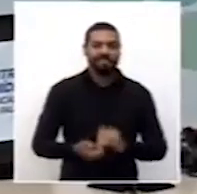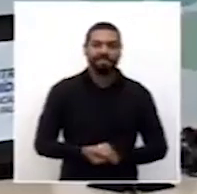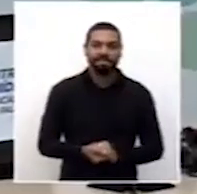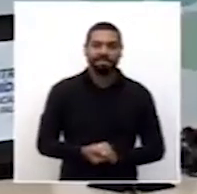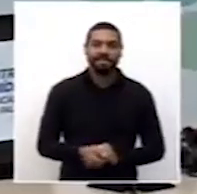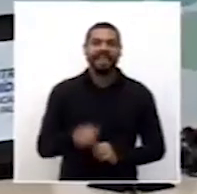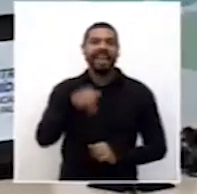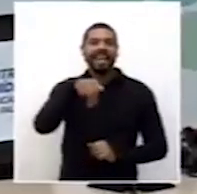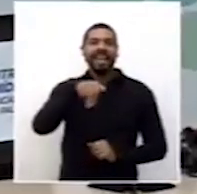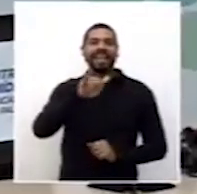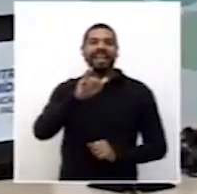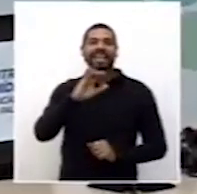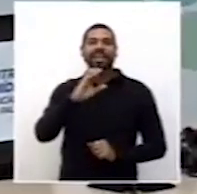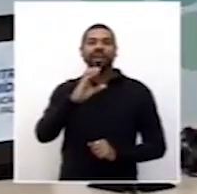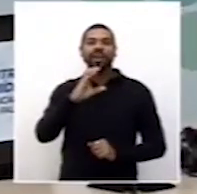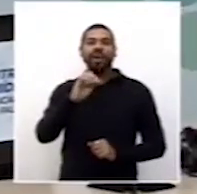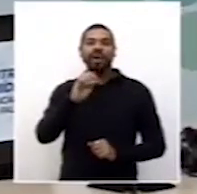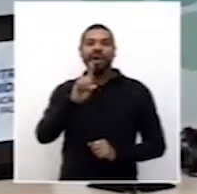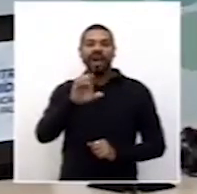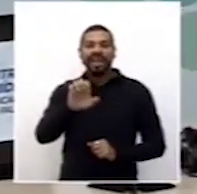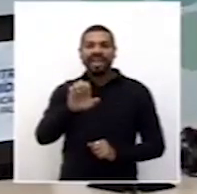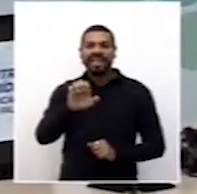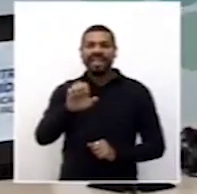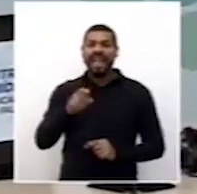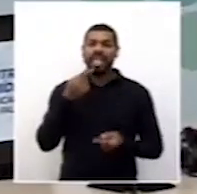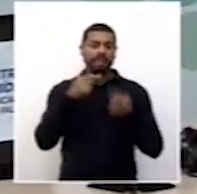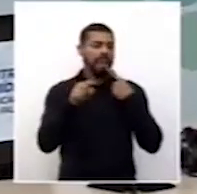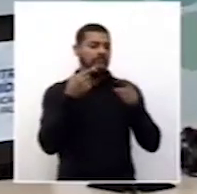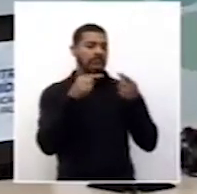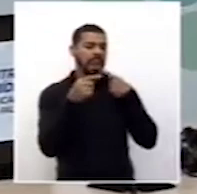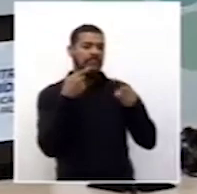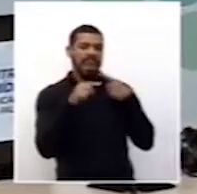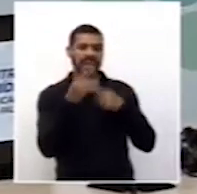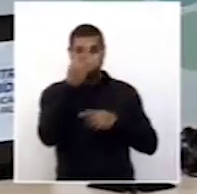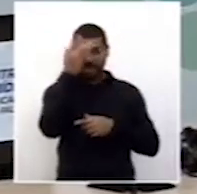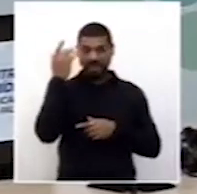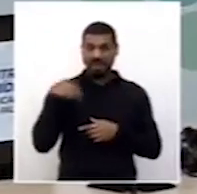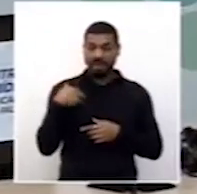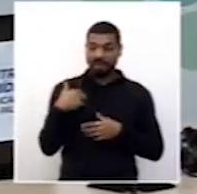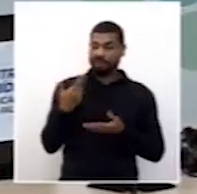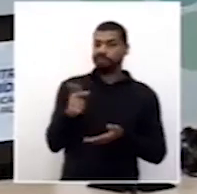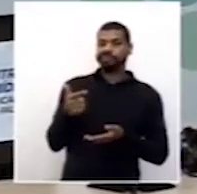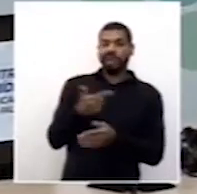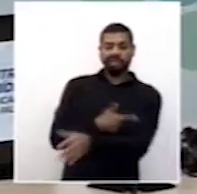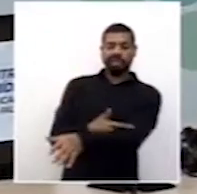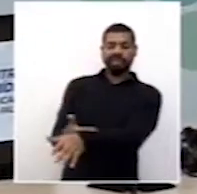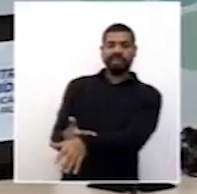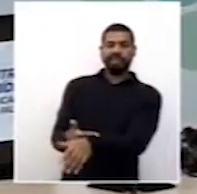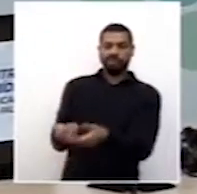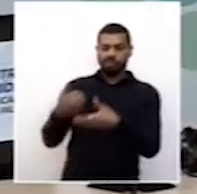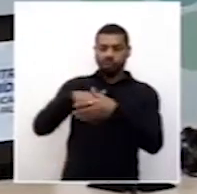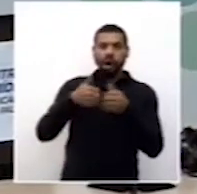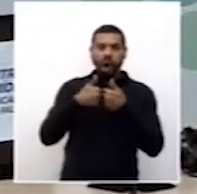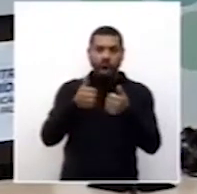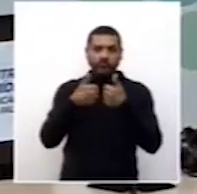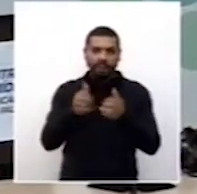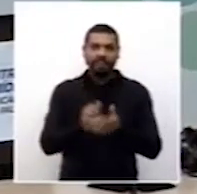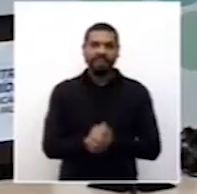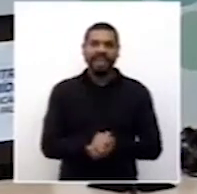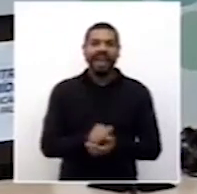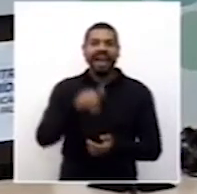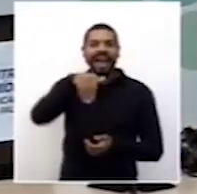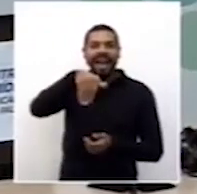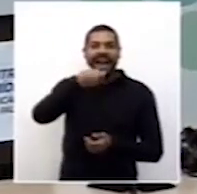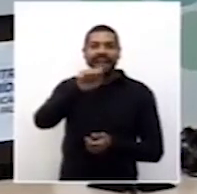A Nicole, reclamar das pessoas mal educadas no ônibus. A Maria Luísa